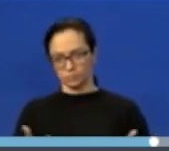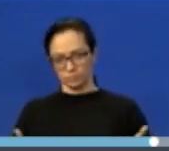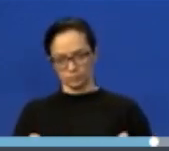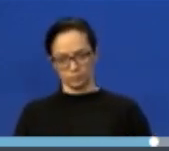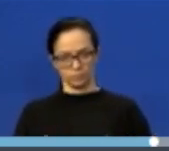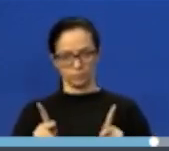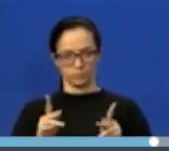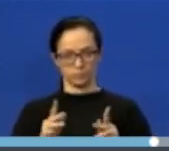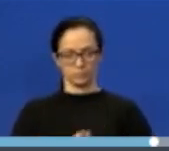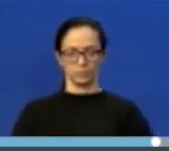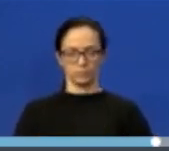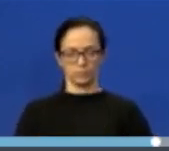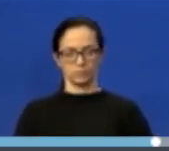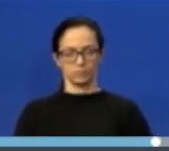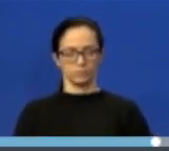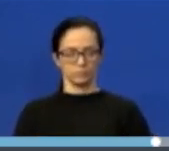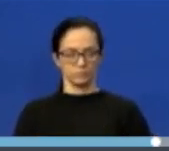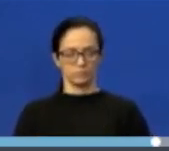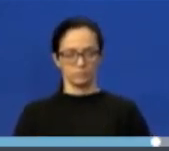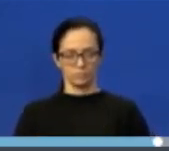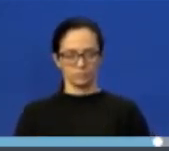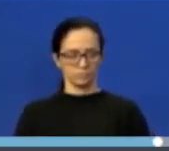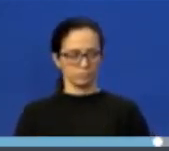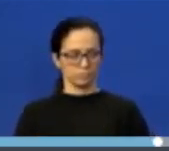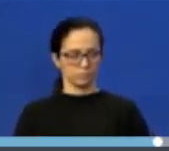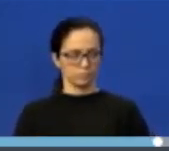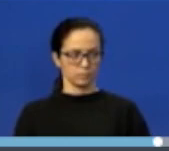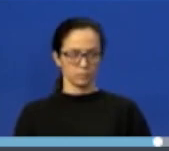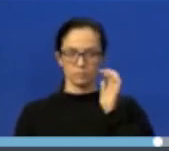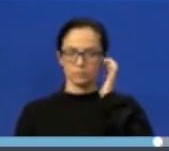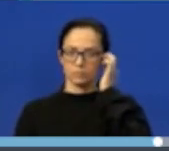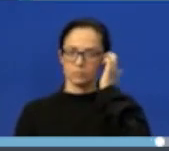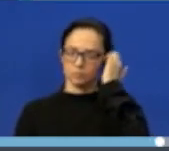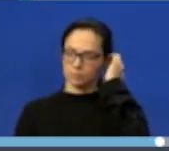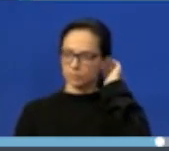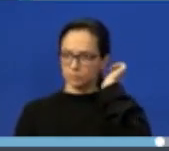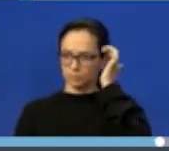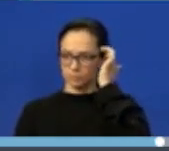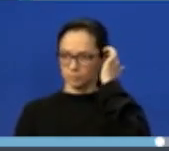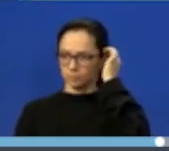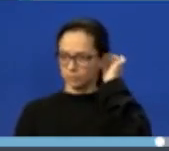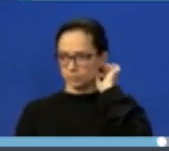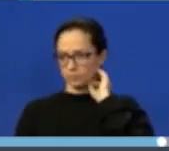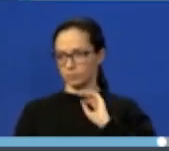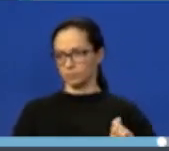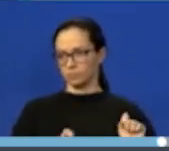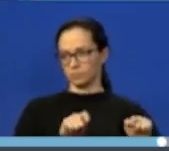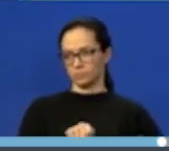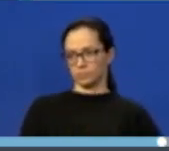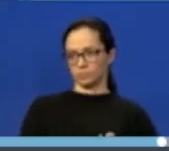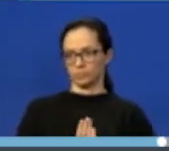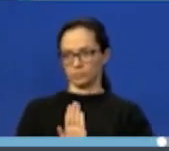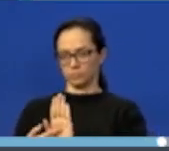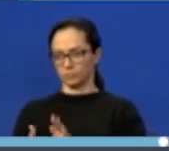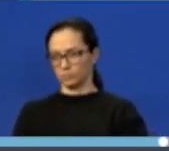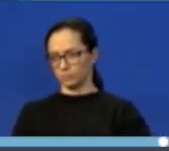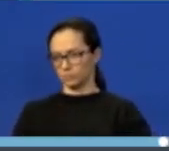paciente que está com esse processo infeccioso. A hemocultura, então, é o exame, nesse slide vocês veem,